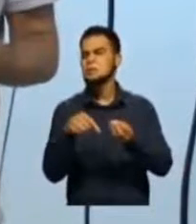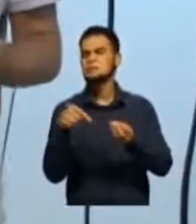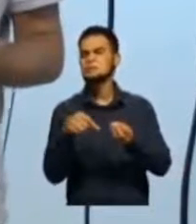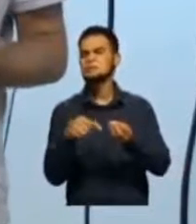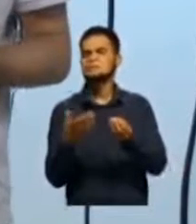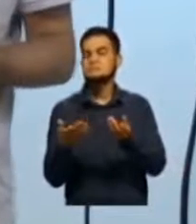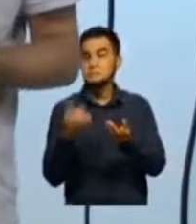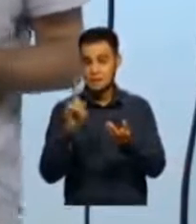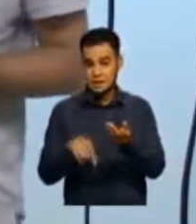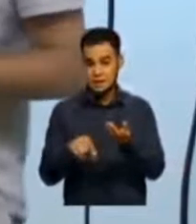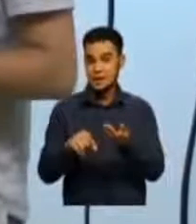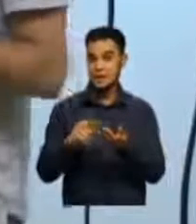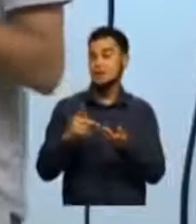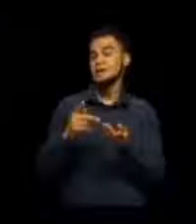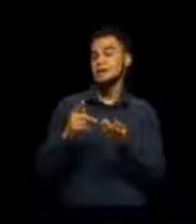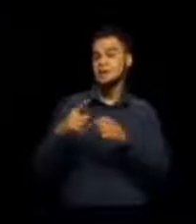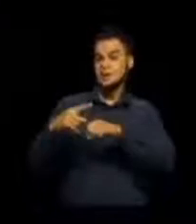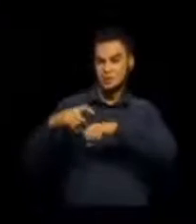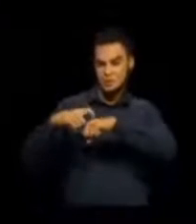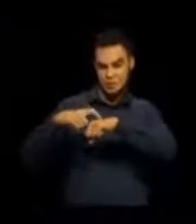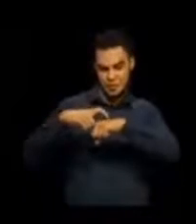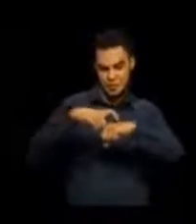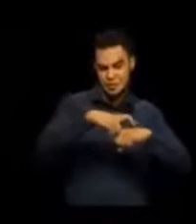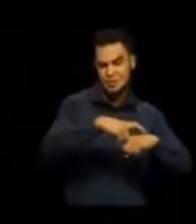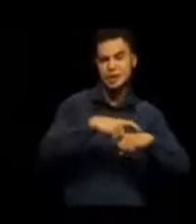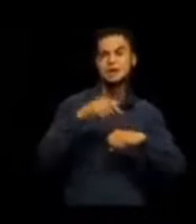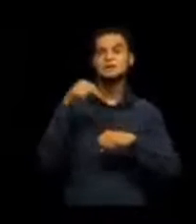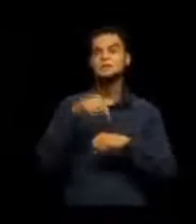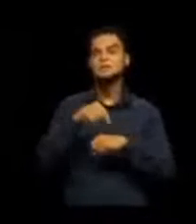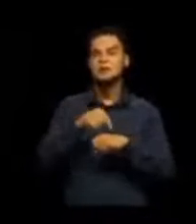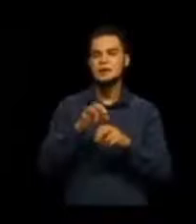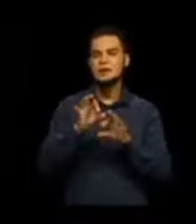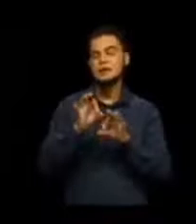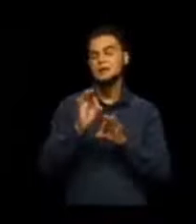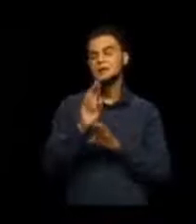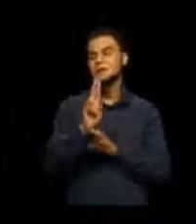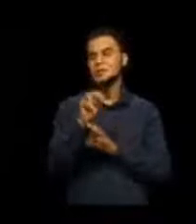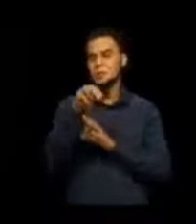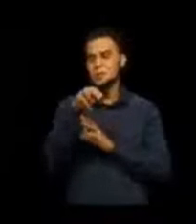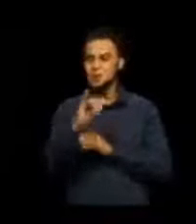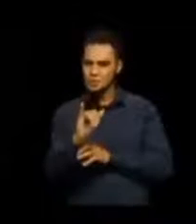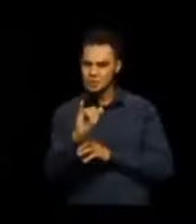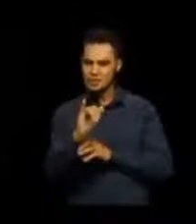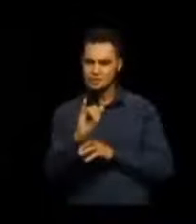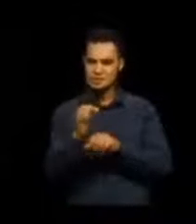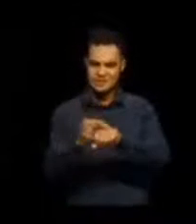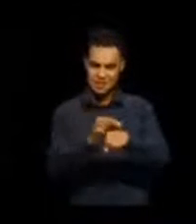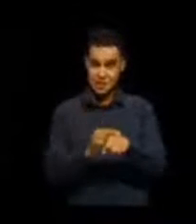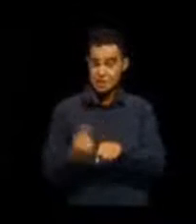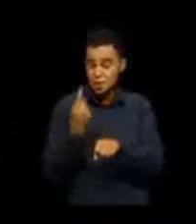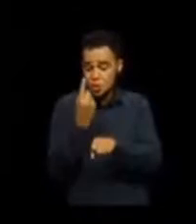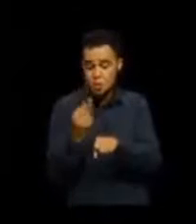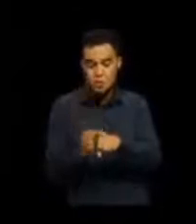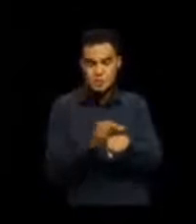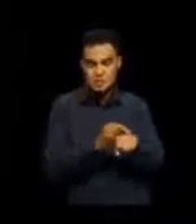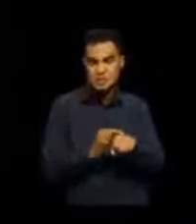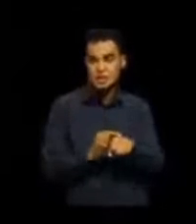por um protozoário, que vai ser um organismo unicelular, causado pelo Trypanosoma